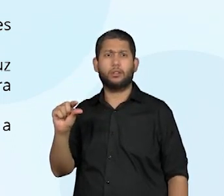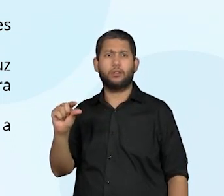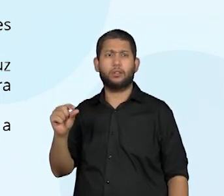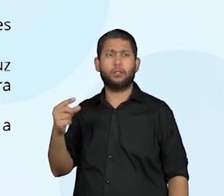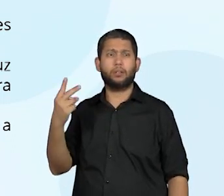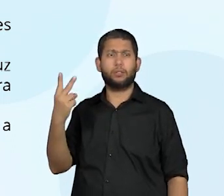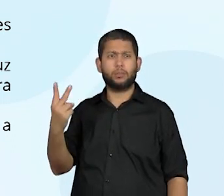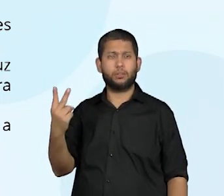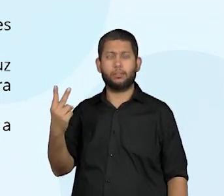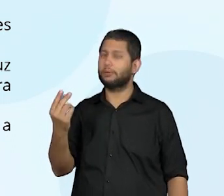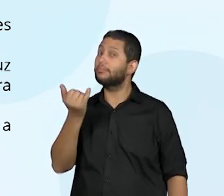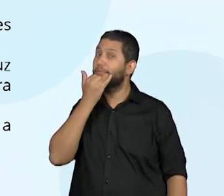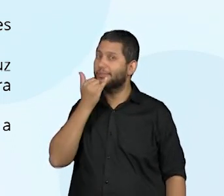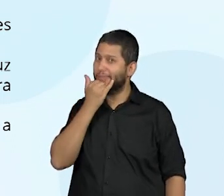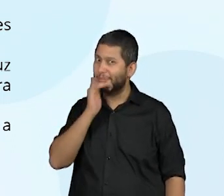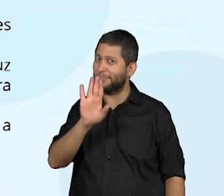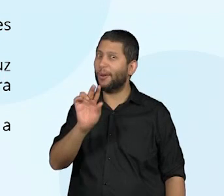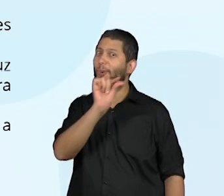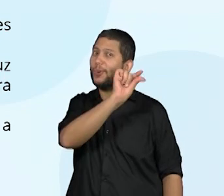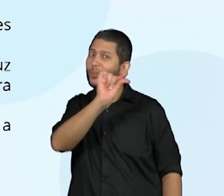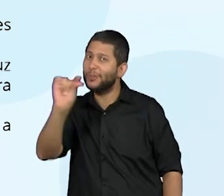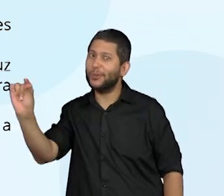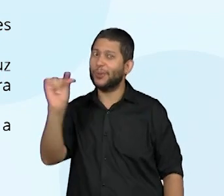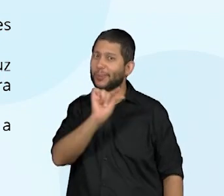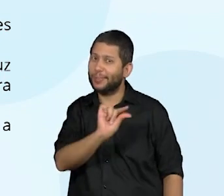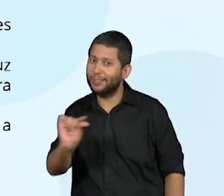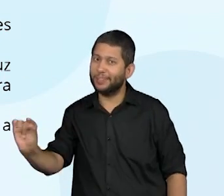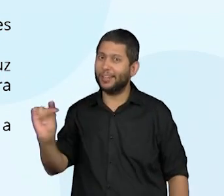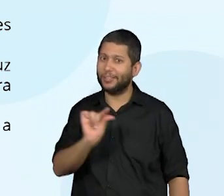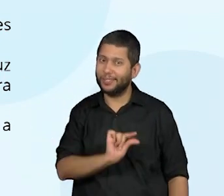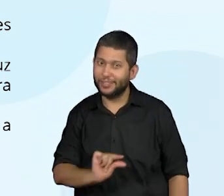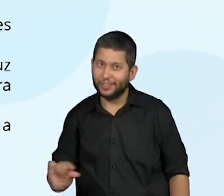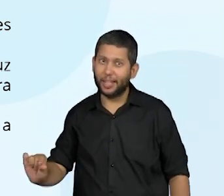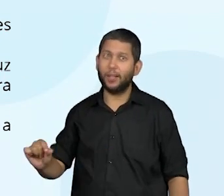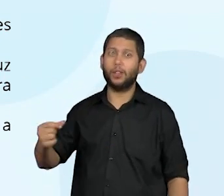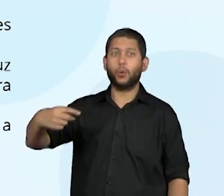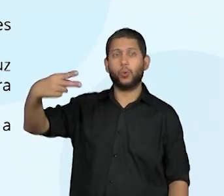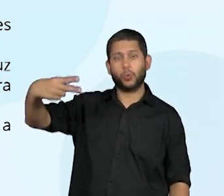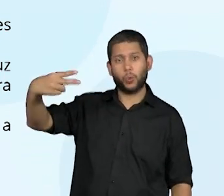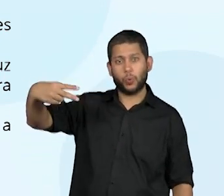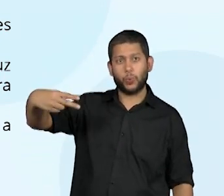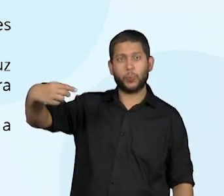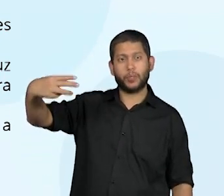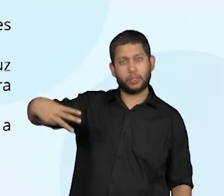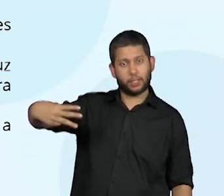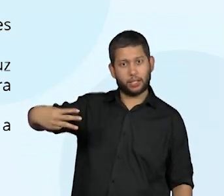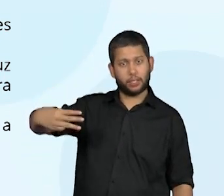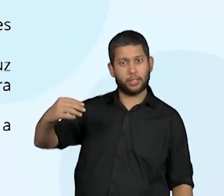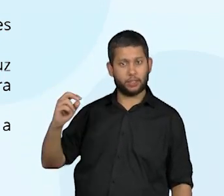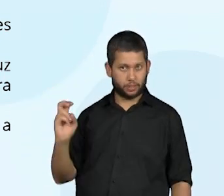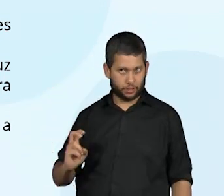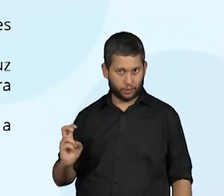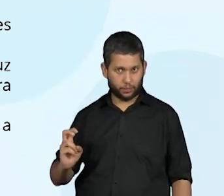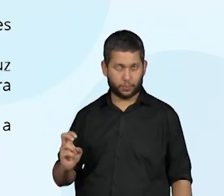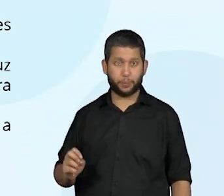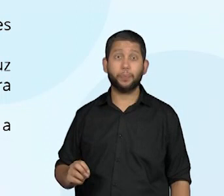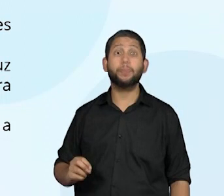só, na horizontal, a gente tem o 2. 2. A planta puxa